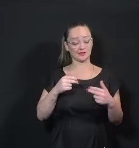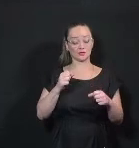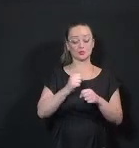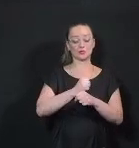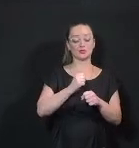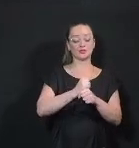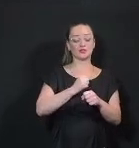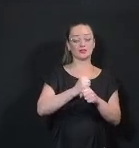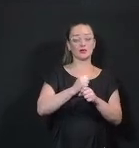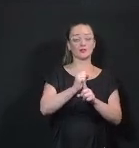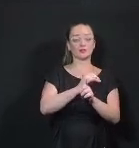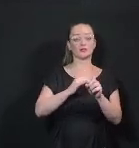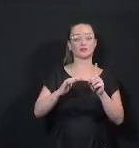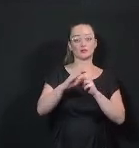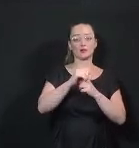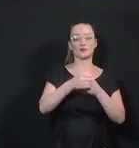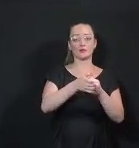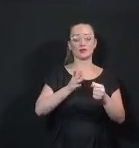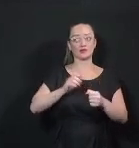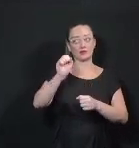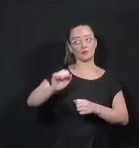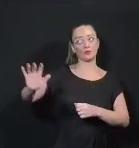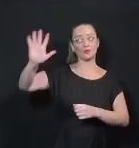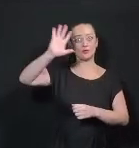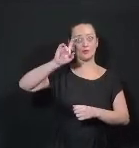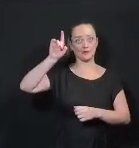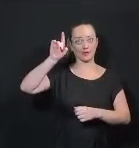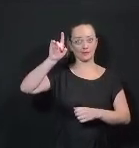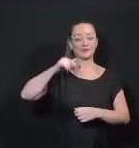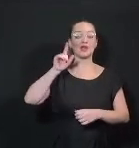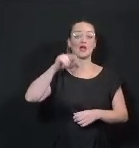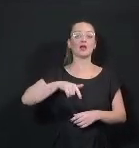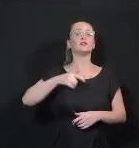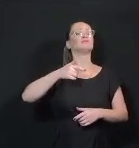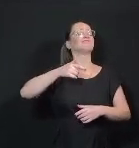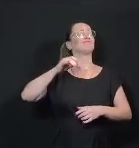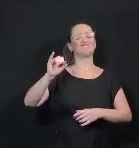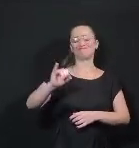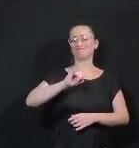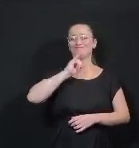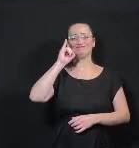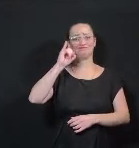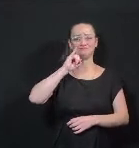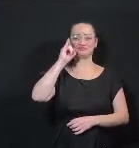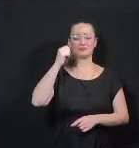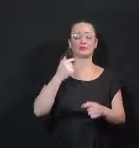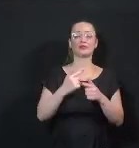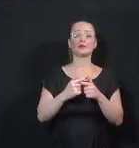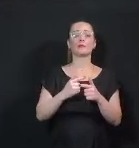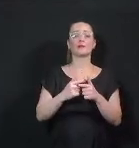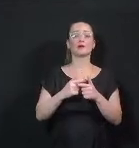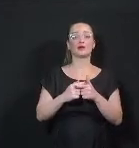da social-democracia europeia, elas foram essenciais, porque